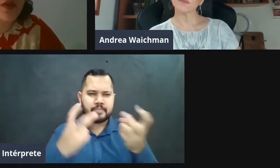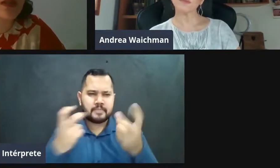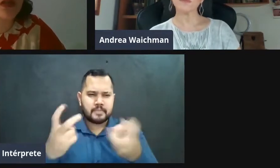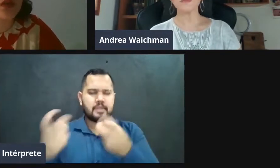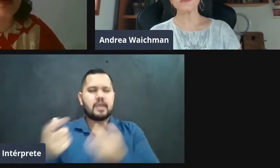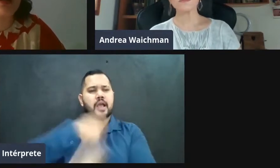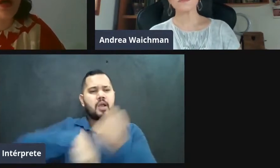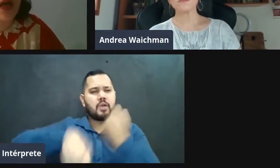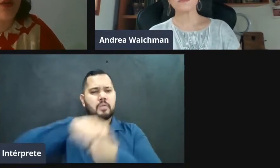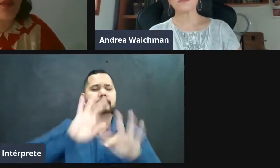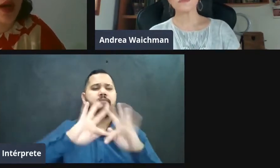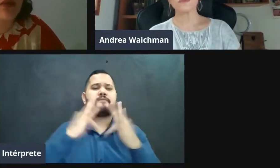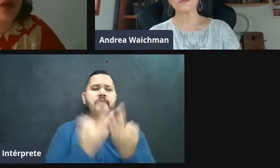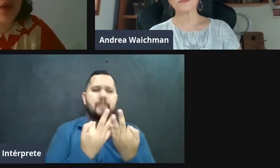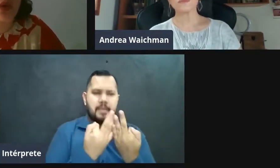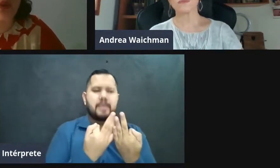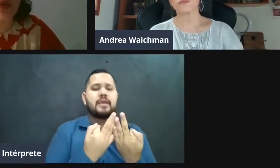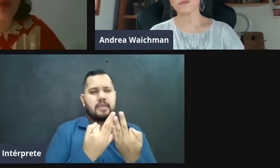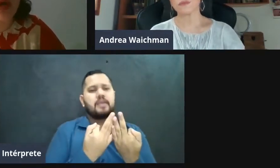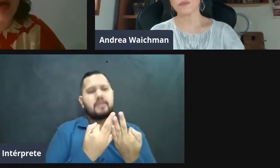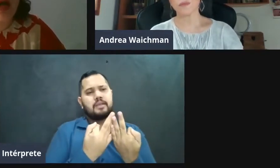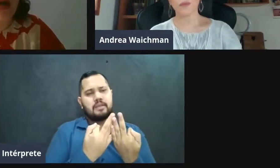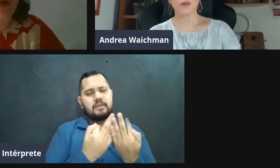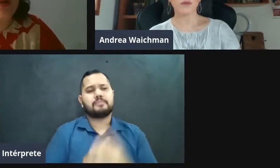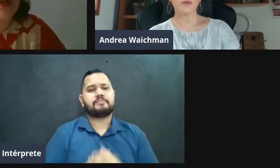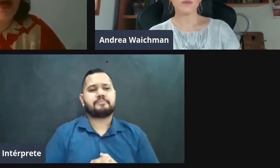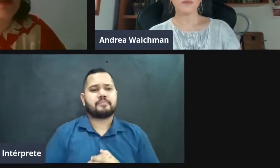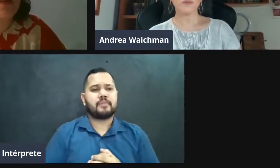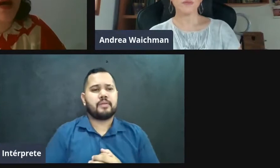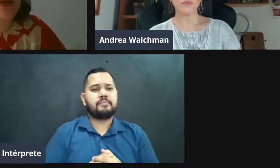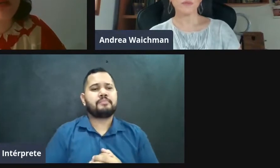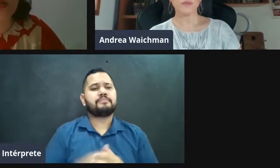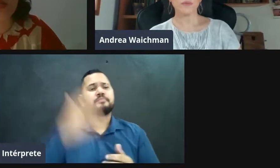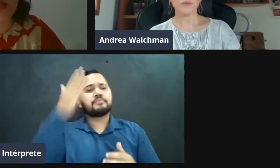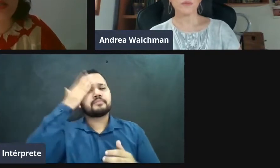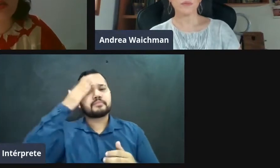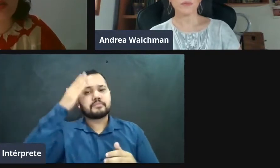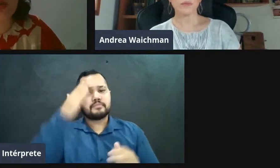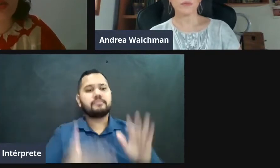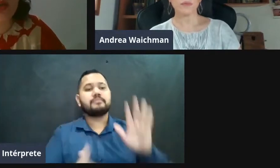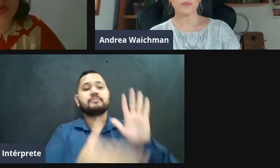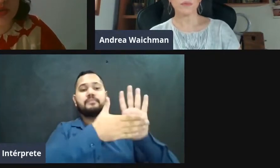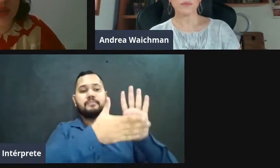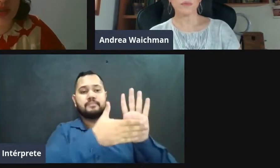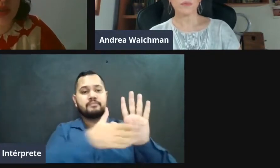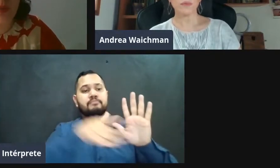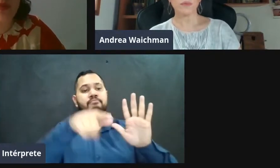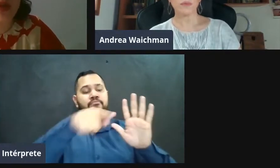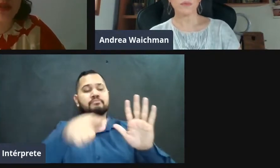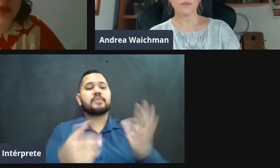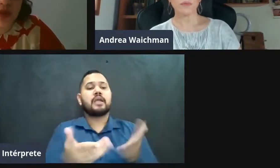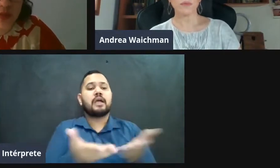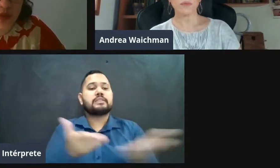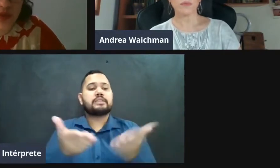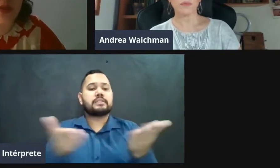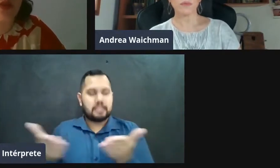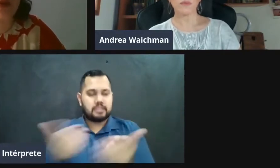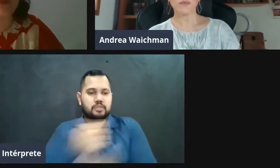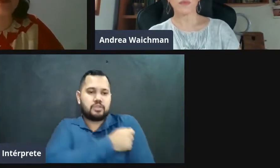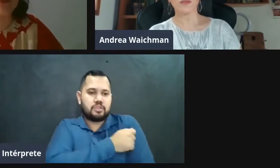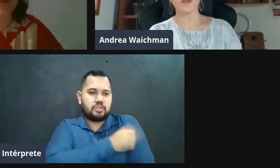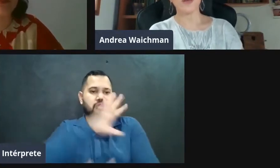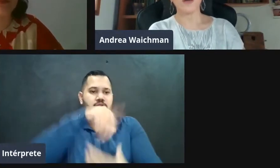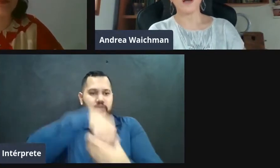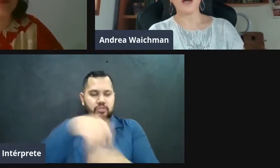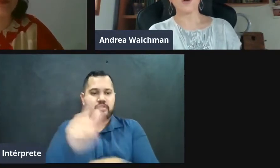famílias estão vivenciando o impacto econômico. Qual será o espaço da assistência estudantil na sua gestão? A senhora tem 2 minutos e